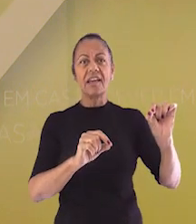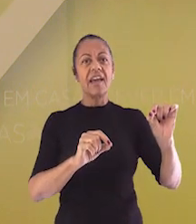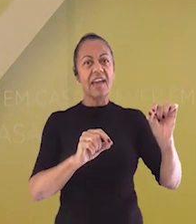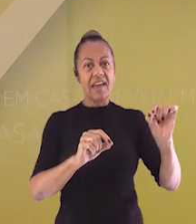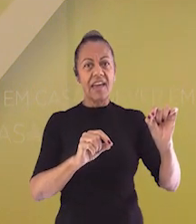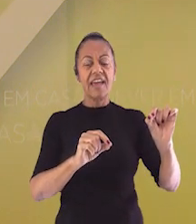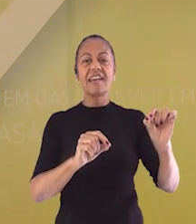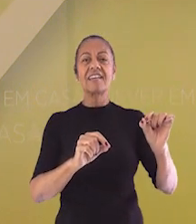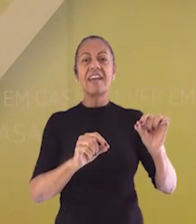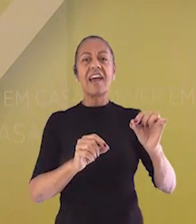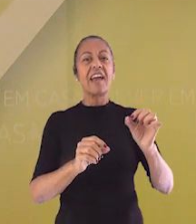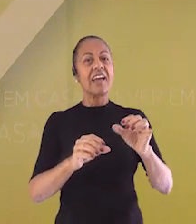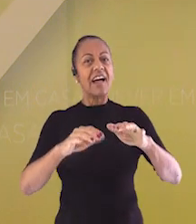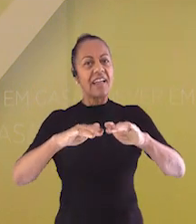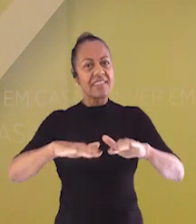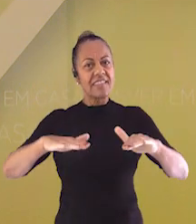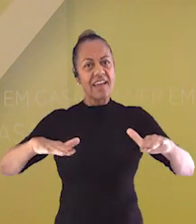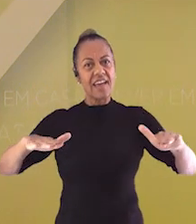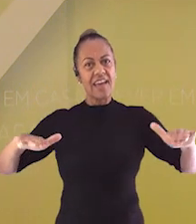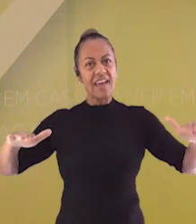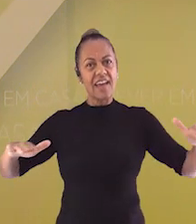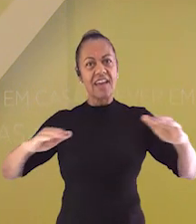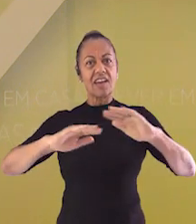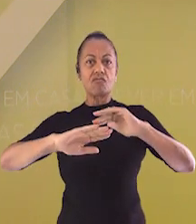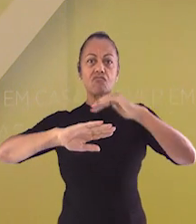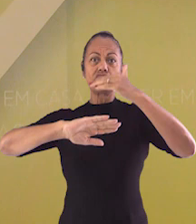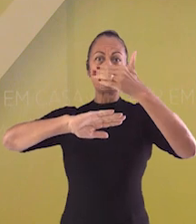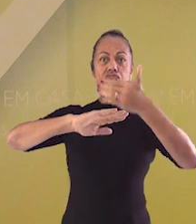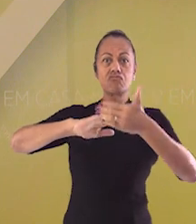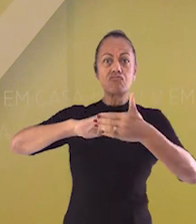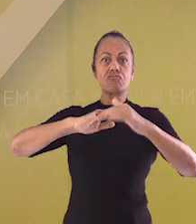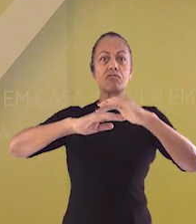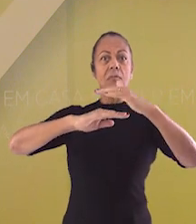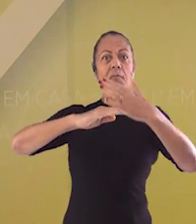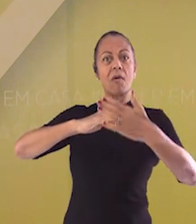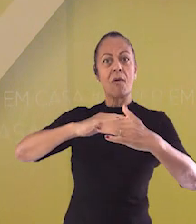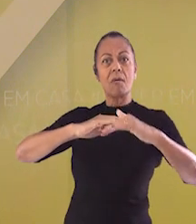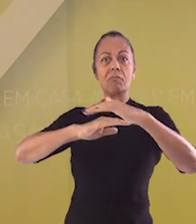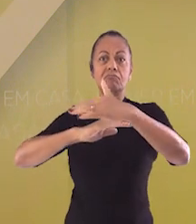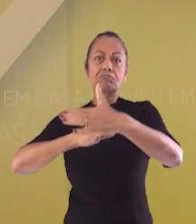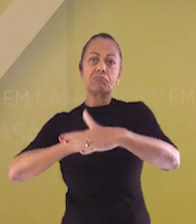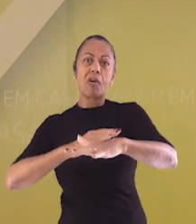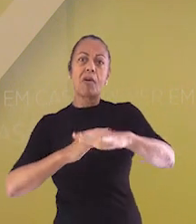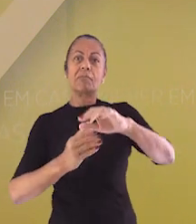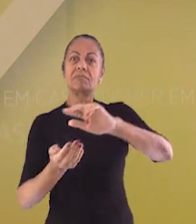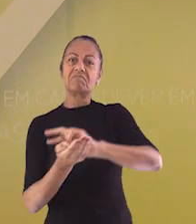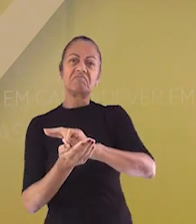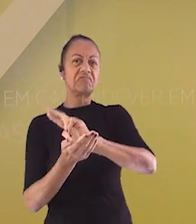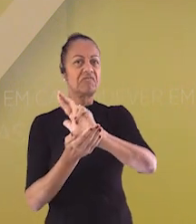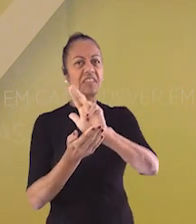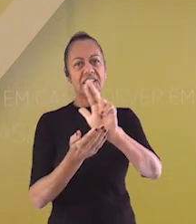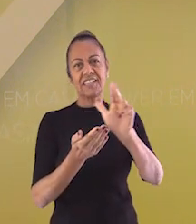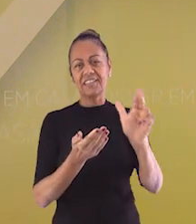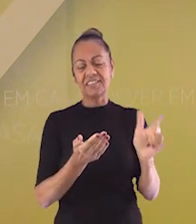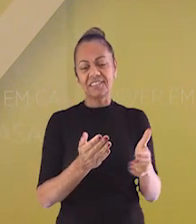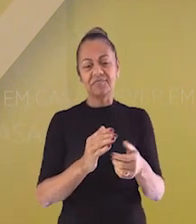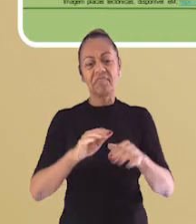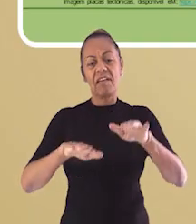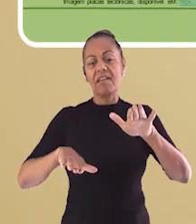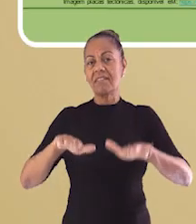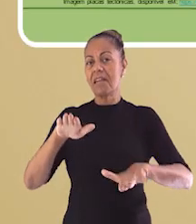superfície da Terra. É a camada de crosta terrestre que se molda de diferentes